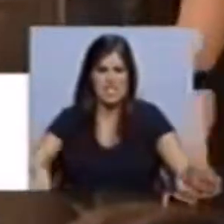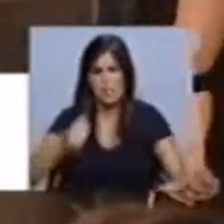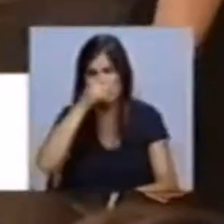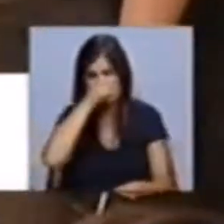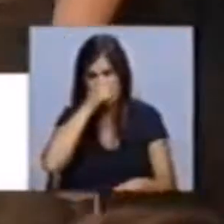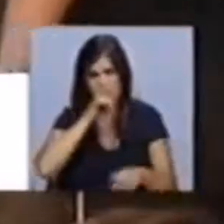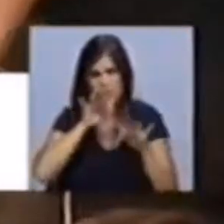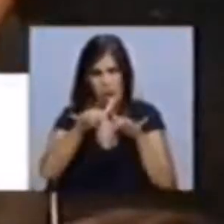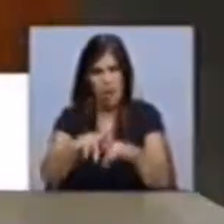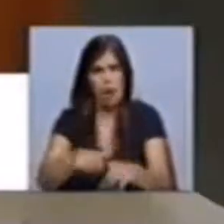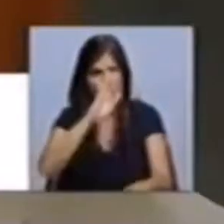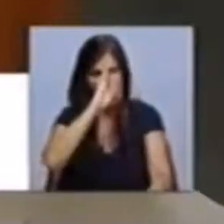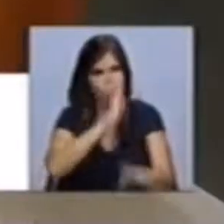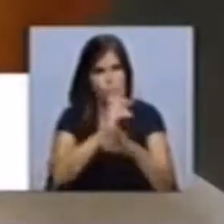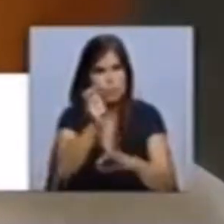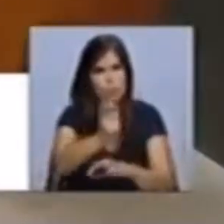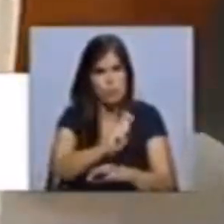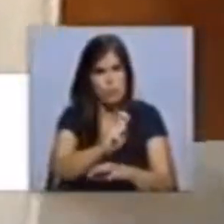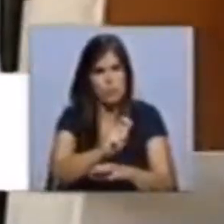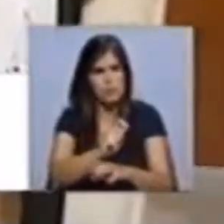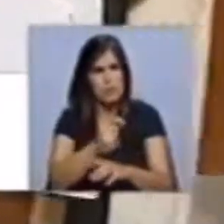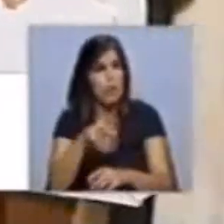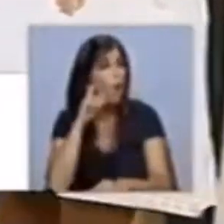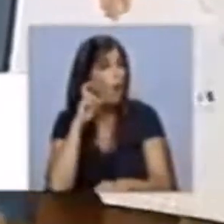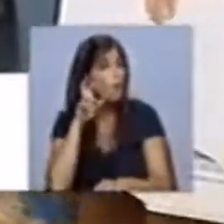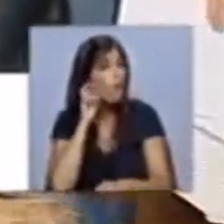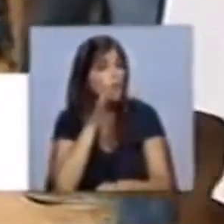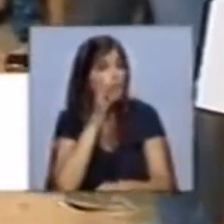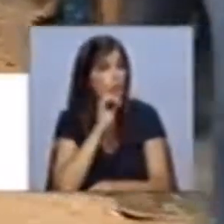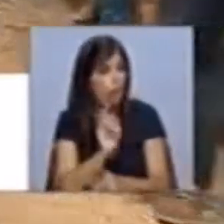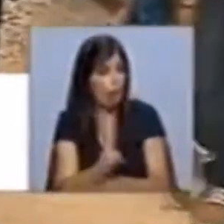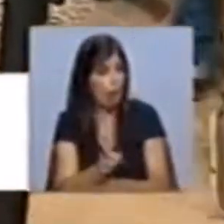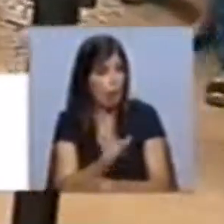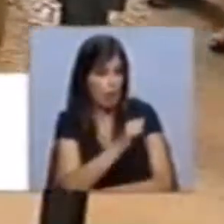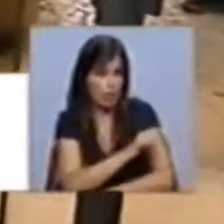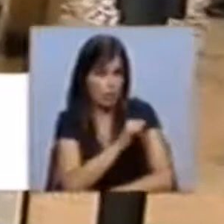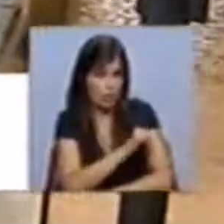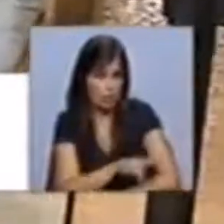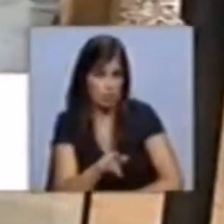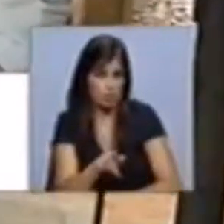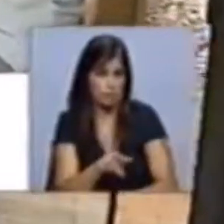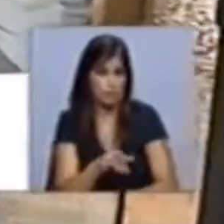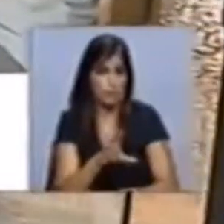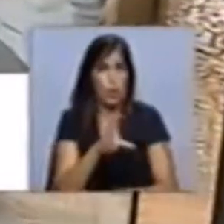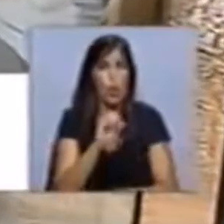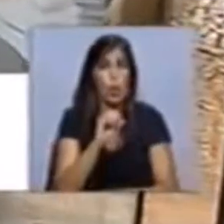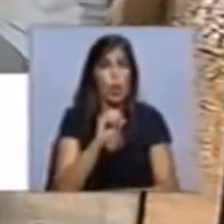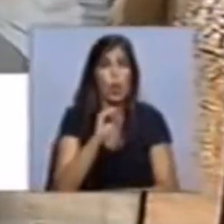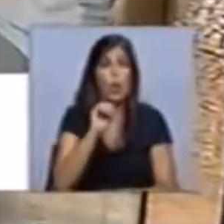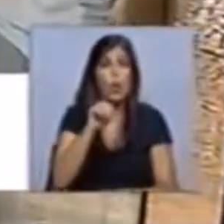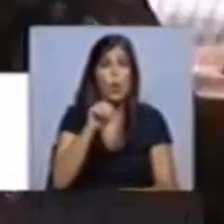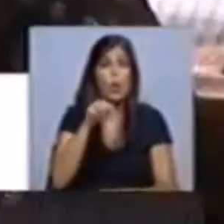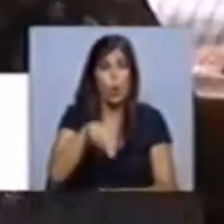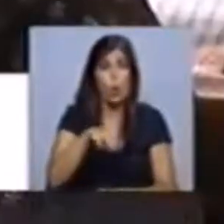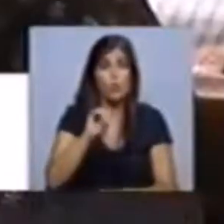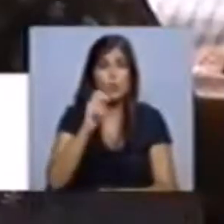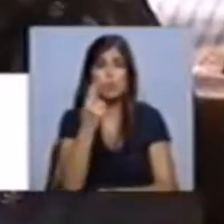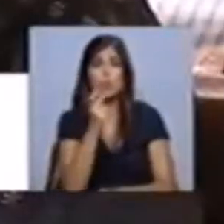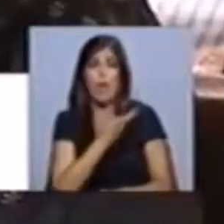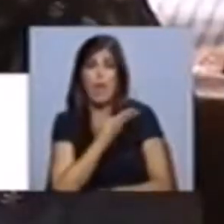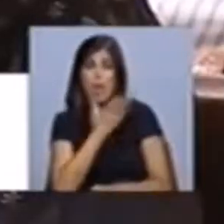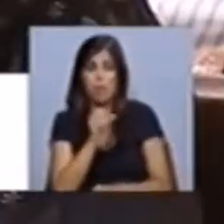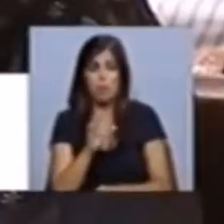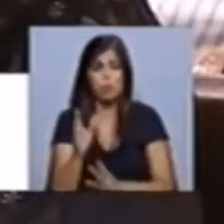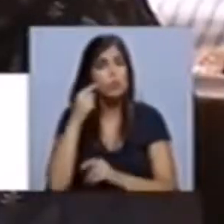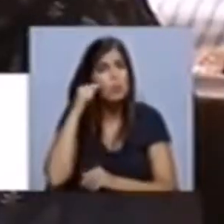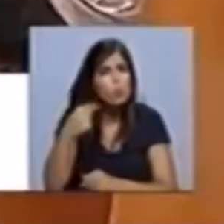Nos últimos meses, estas são as palavras que mais se ouvem no Consulado de Portugal no Rio de Janeiro. Todos os dias são atendidas entre 200